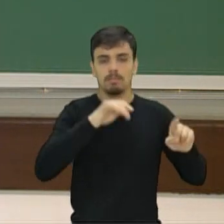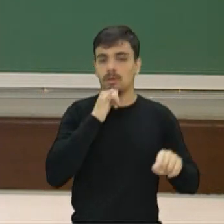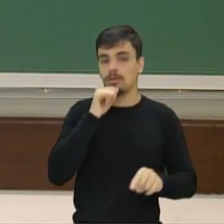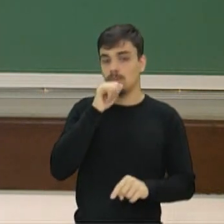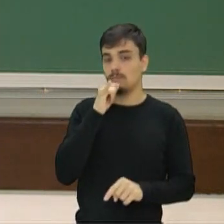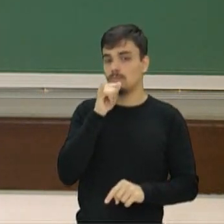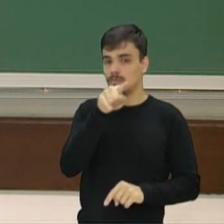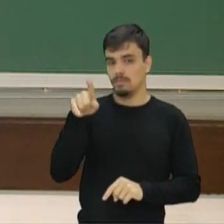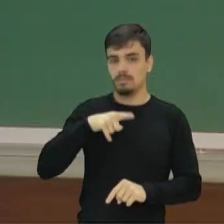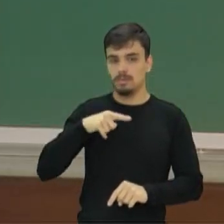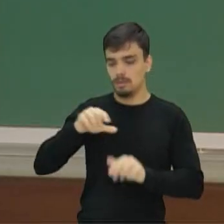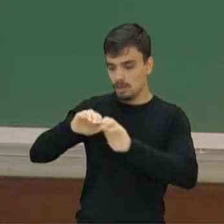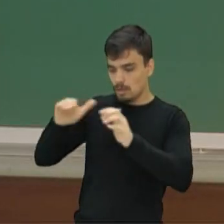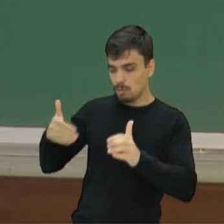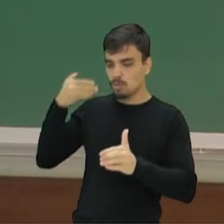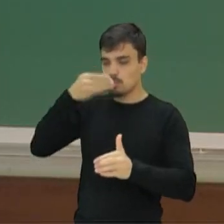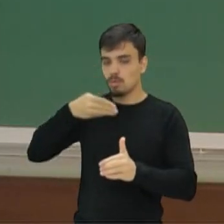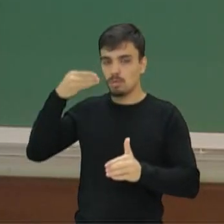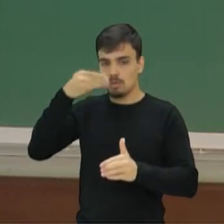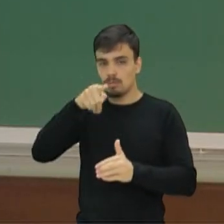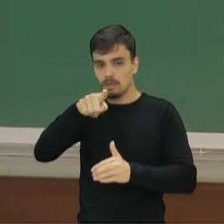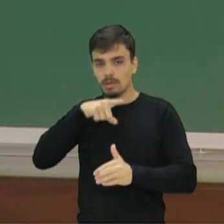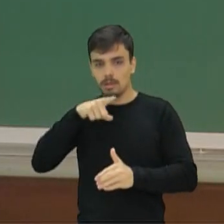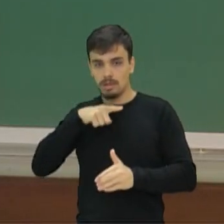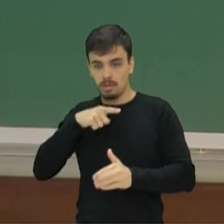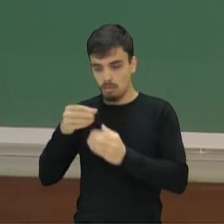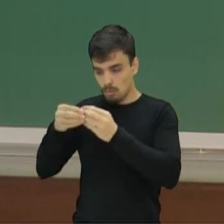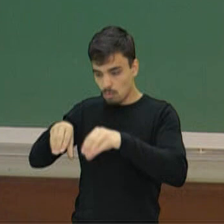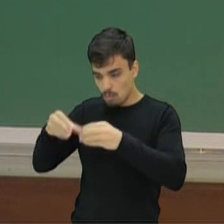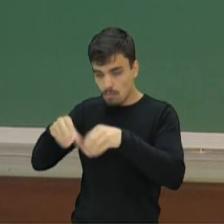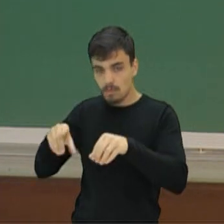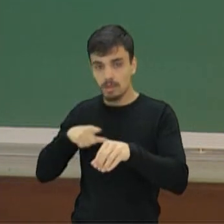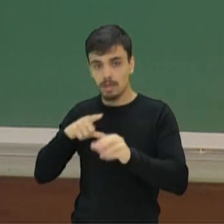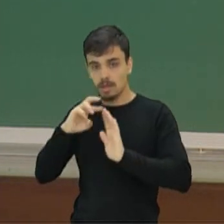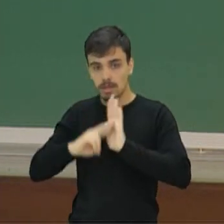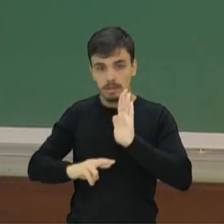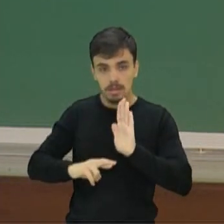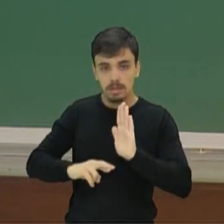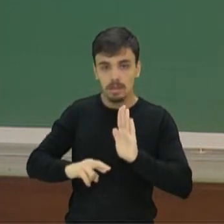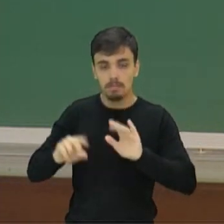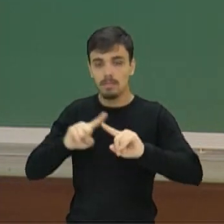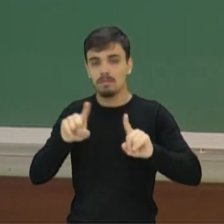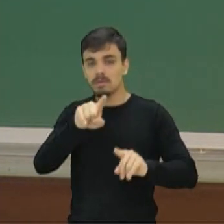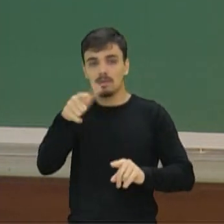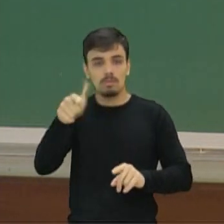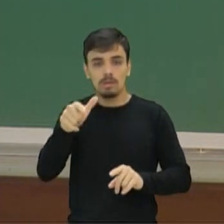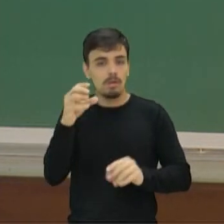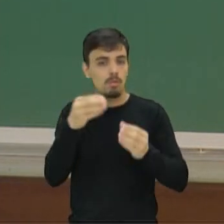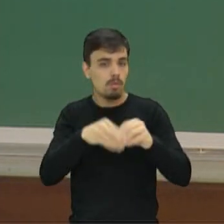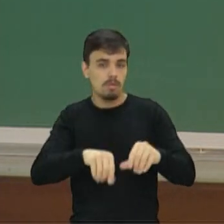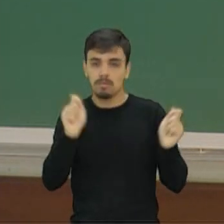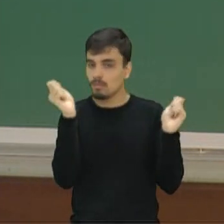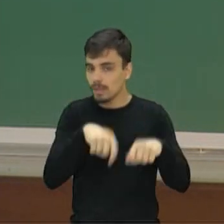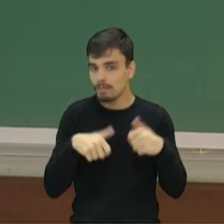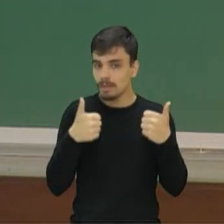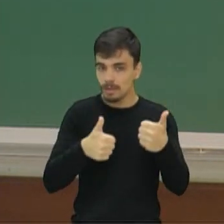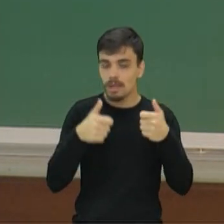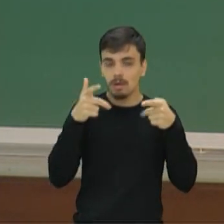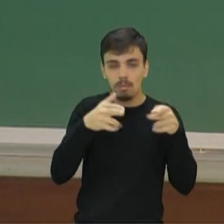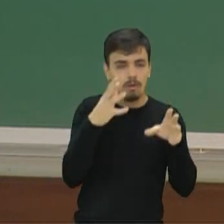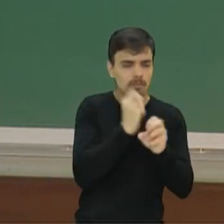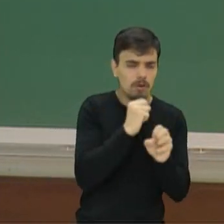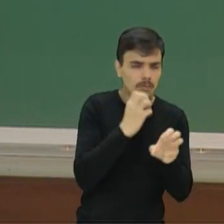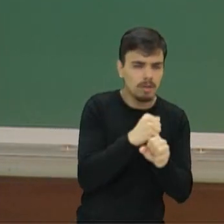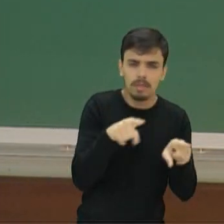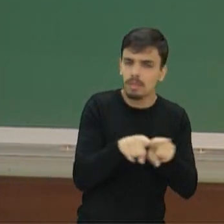bolo e no bolo diz que vai ovo, e se você não conhece ovo, você não faz. É a mesma coisa na fórmula. Tem que saber o que significa